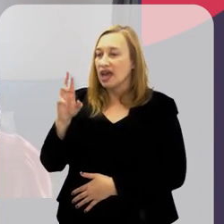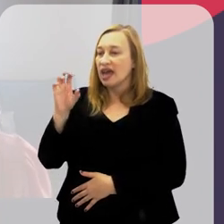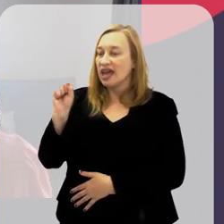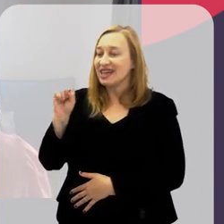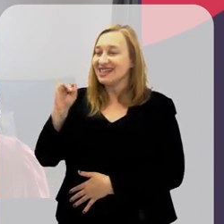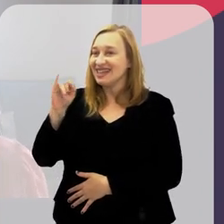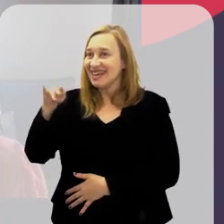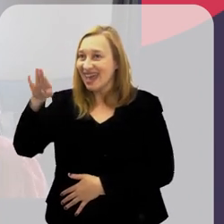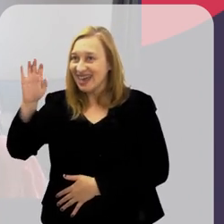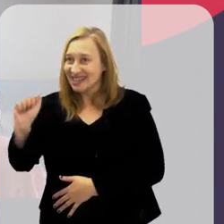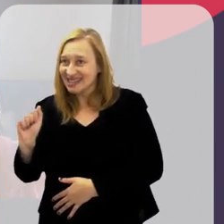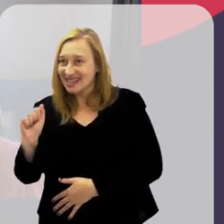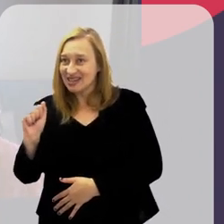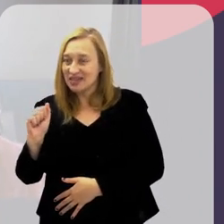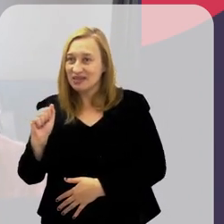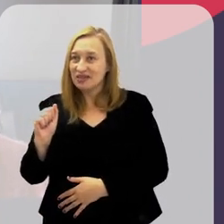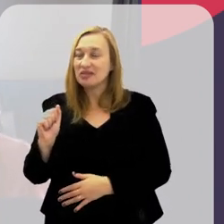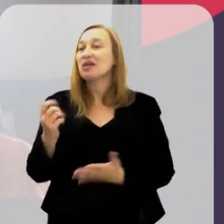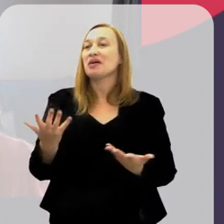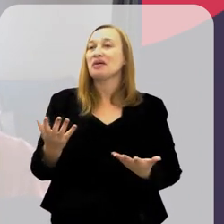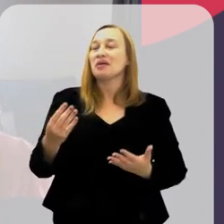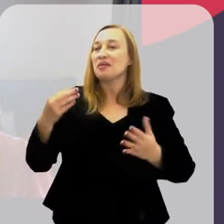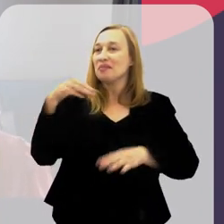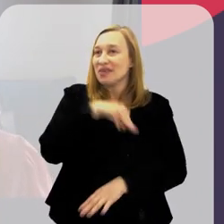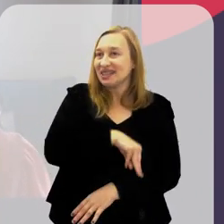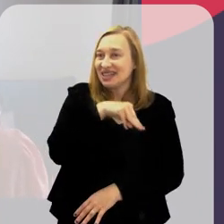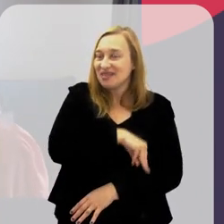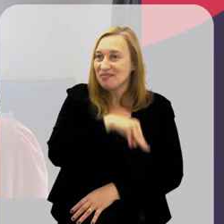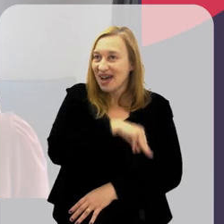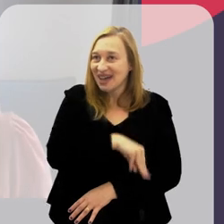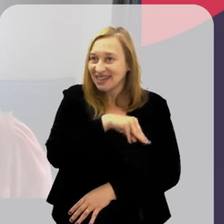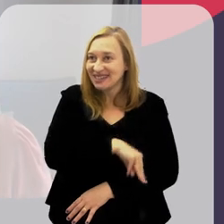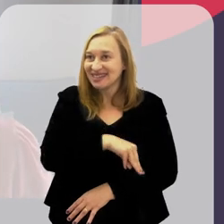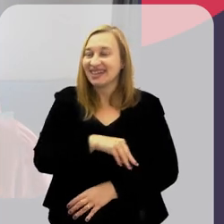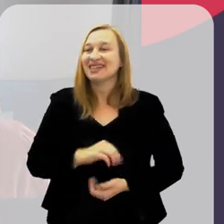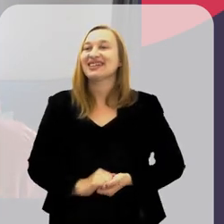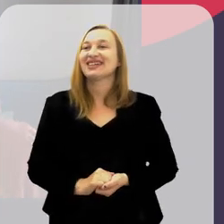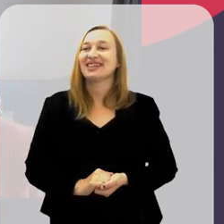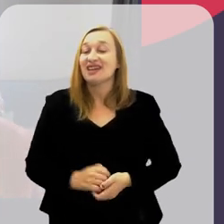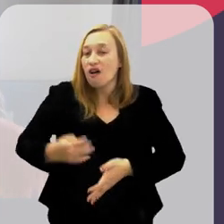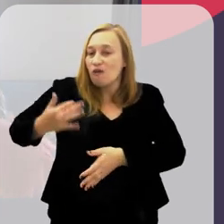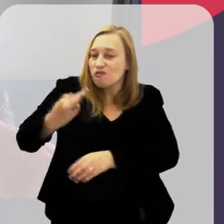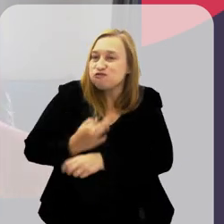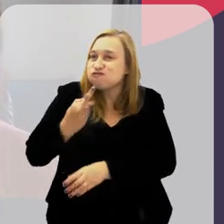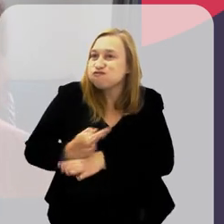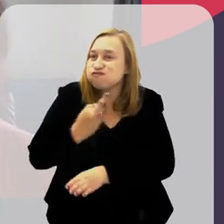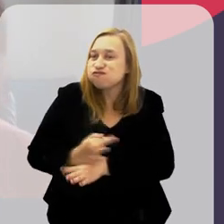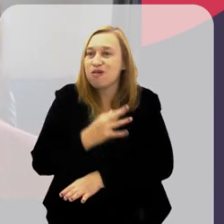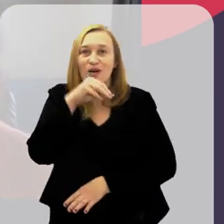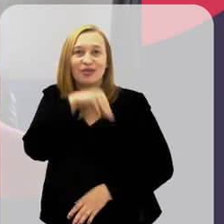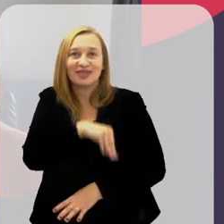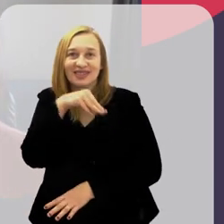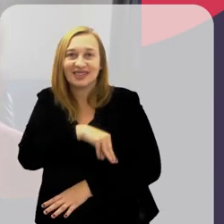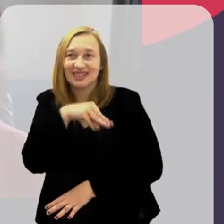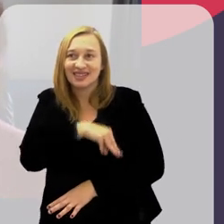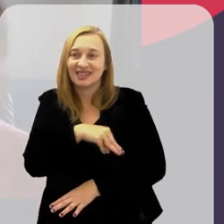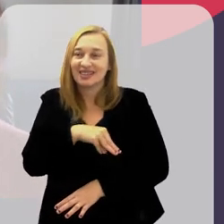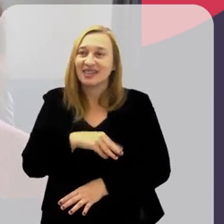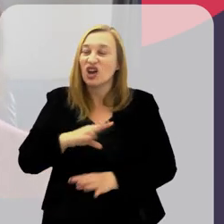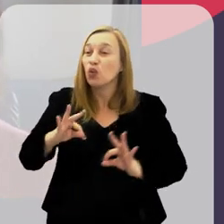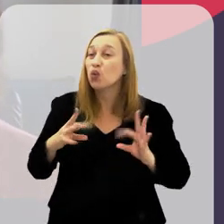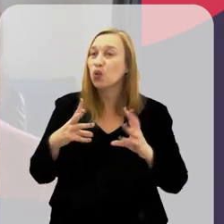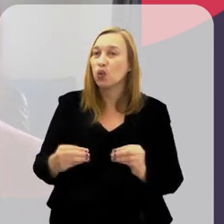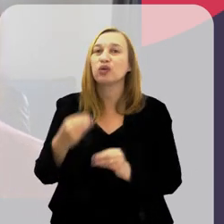mais é do que o enfrentamento dos alunos, quer dizer, a persistência na aprendizagem da